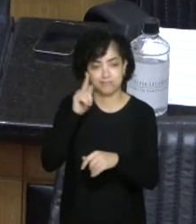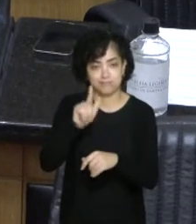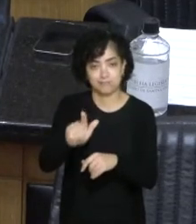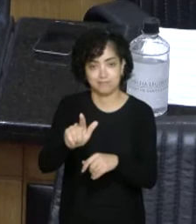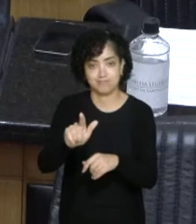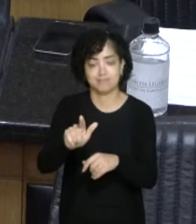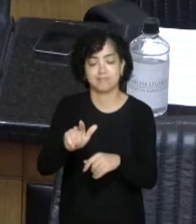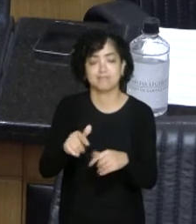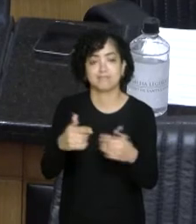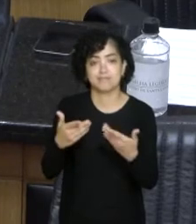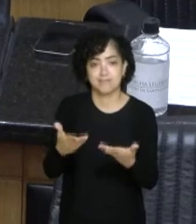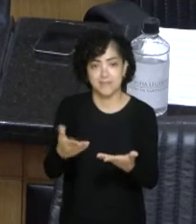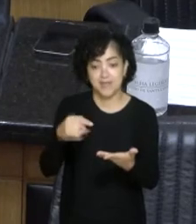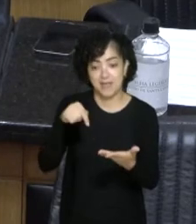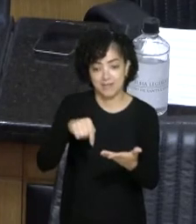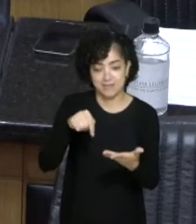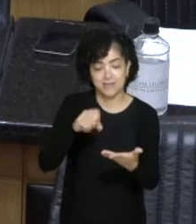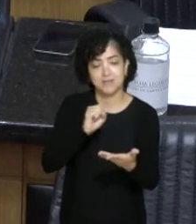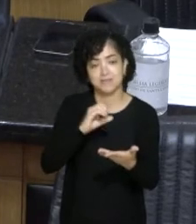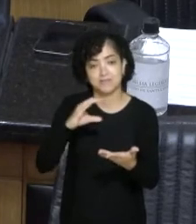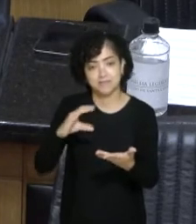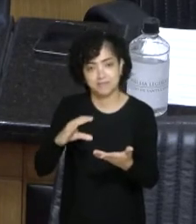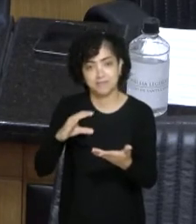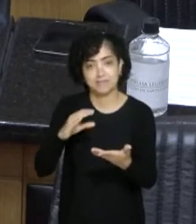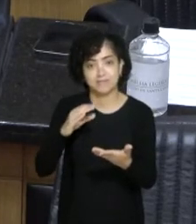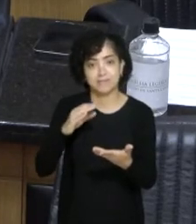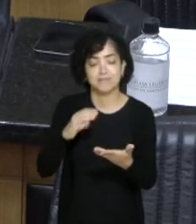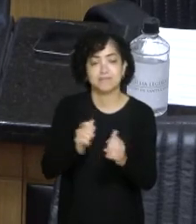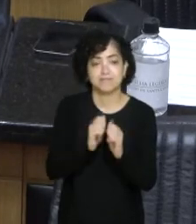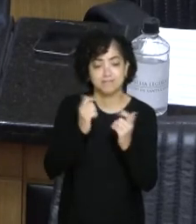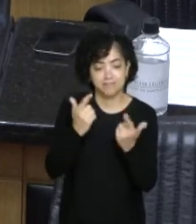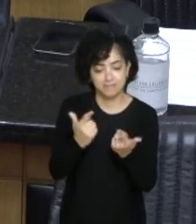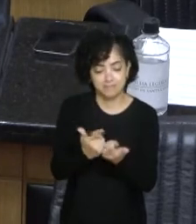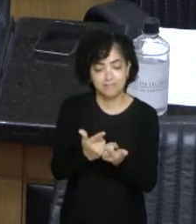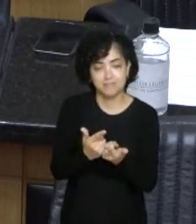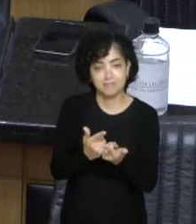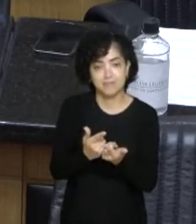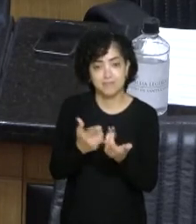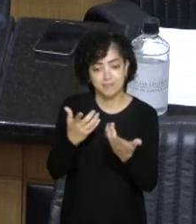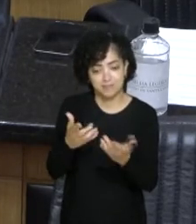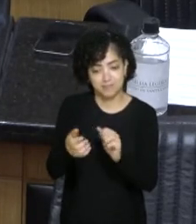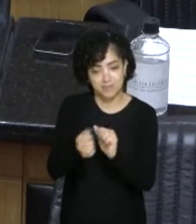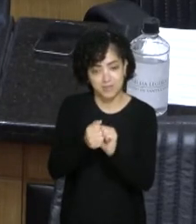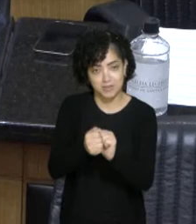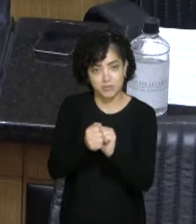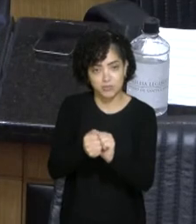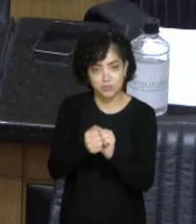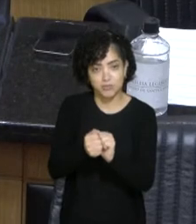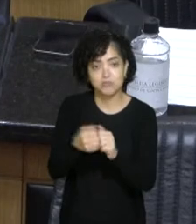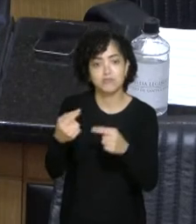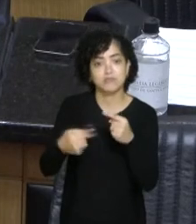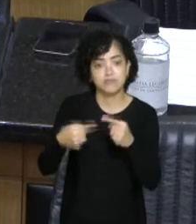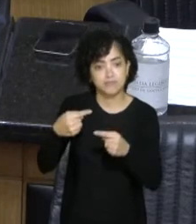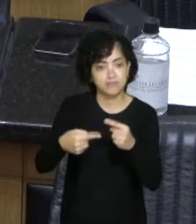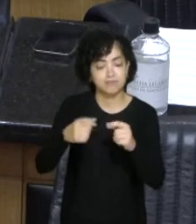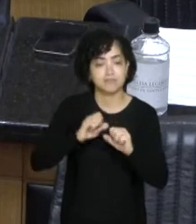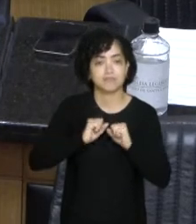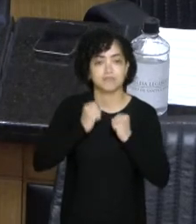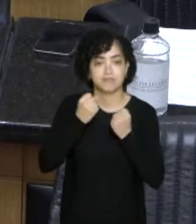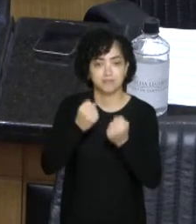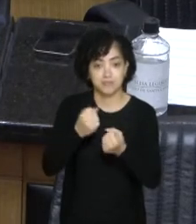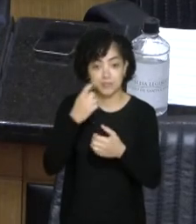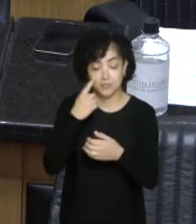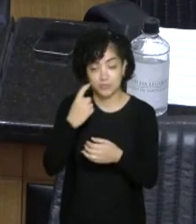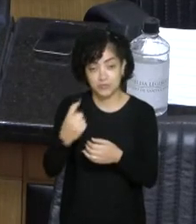cadeira aqui nessa Casa Legislativa. E eu espero estar junto para fazermos o debate e a defesa dos